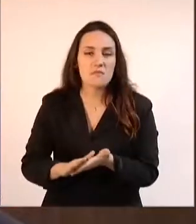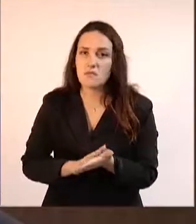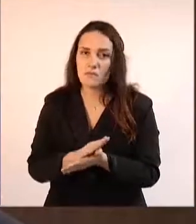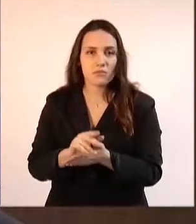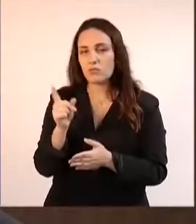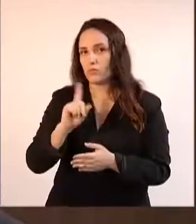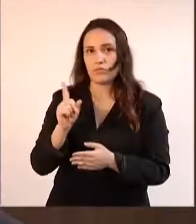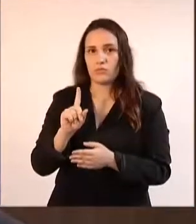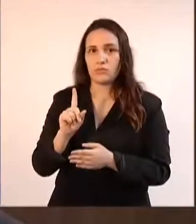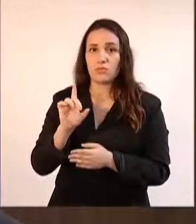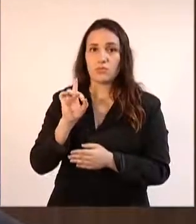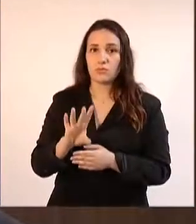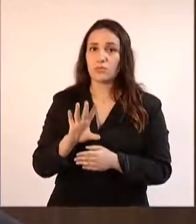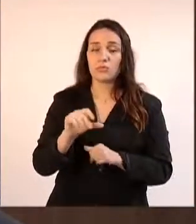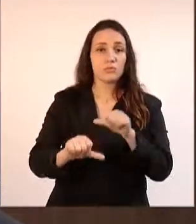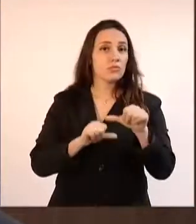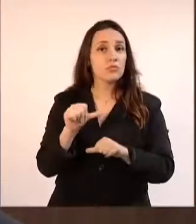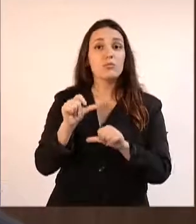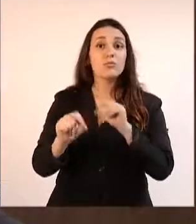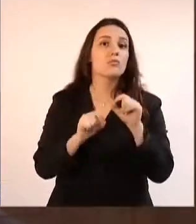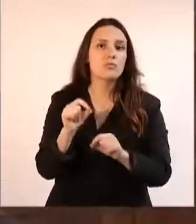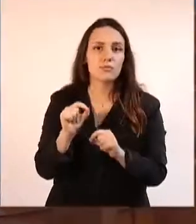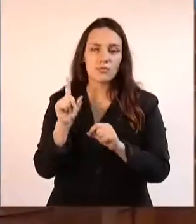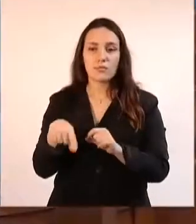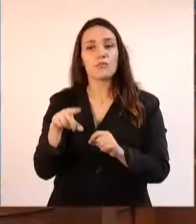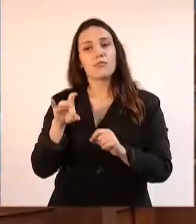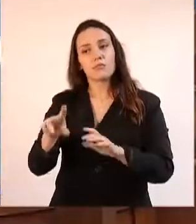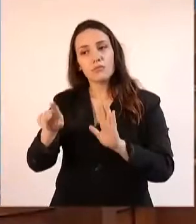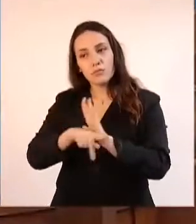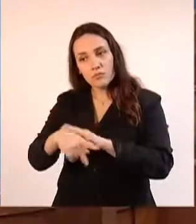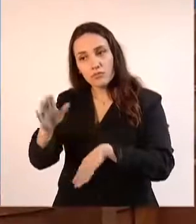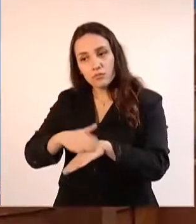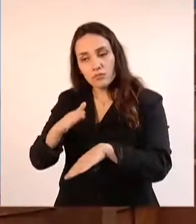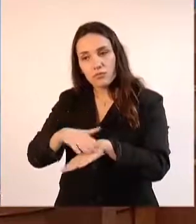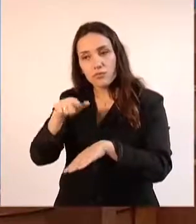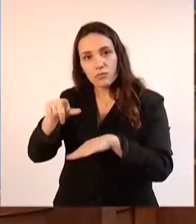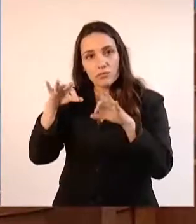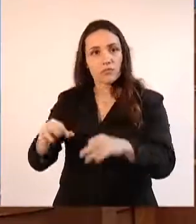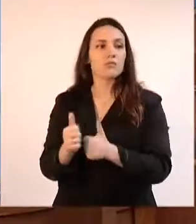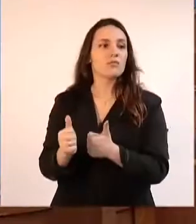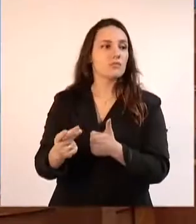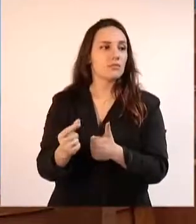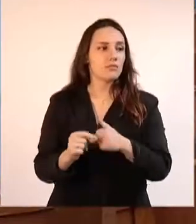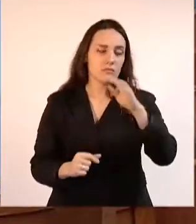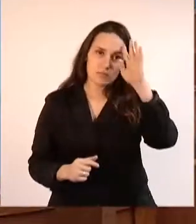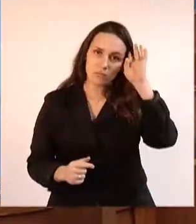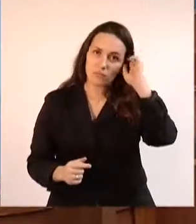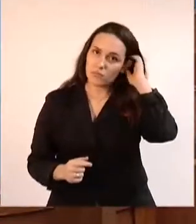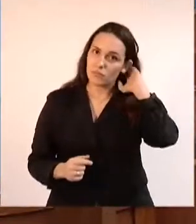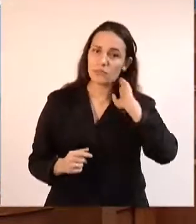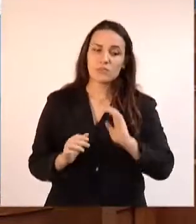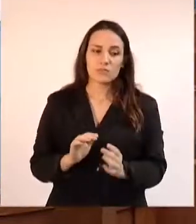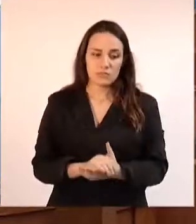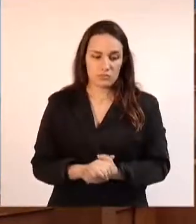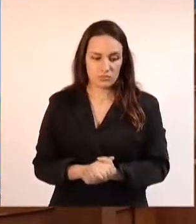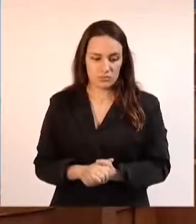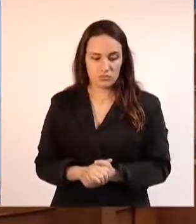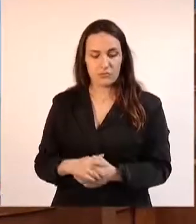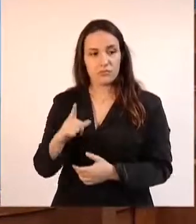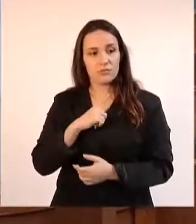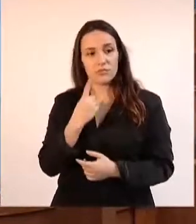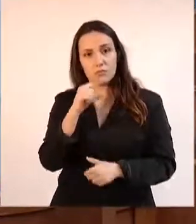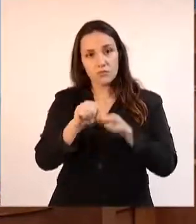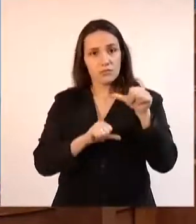uma única vírgula. Para dizer que nós não estamos alterando nada, tem uma alteração. Diz